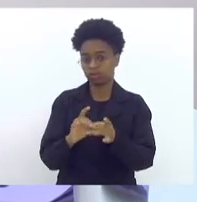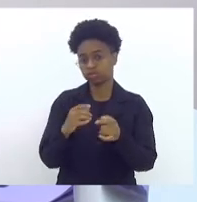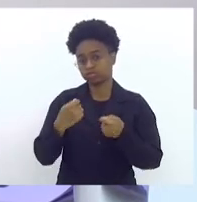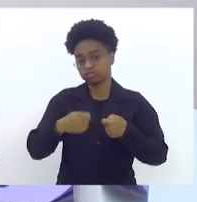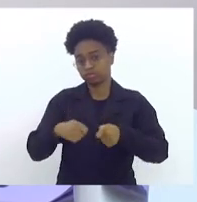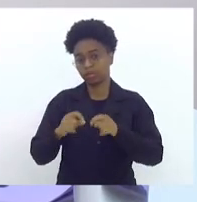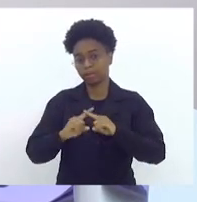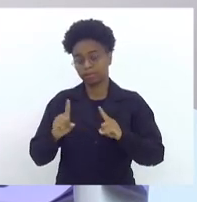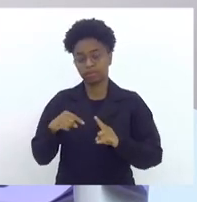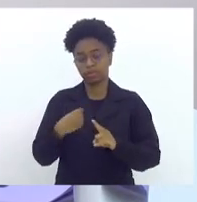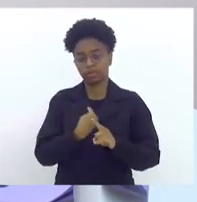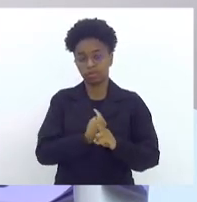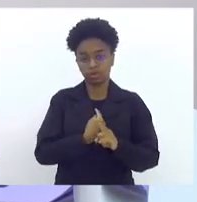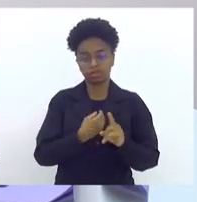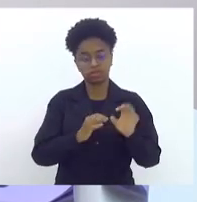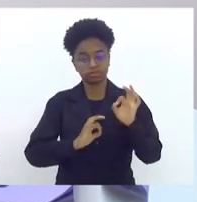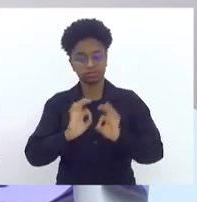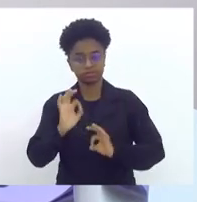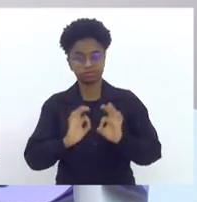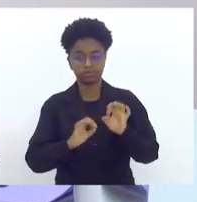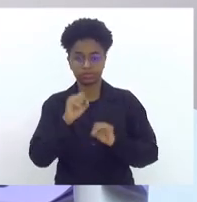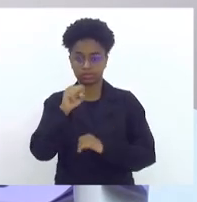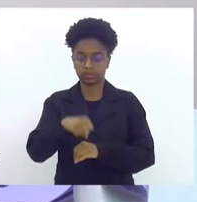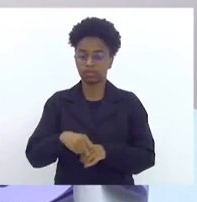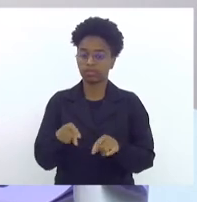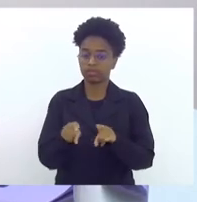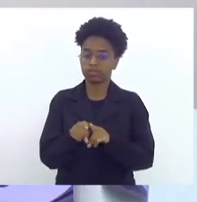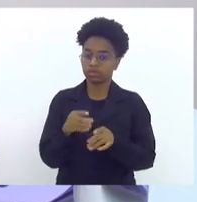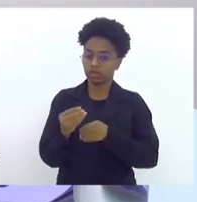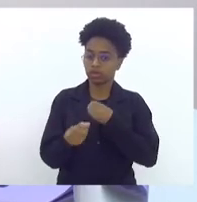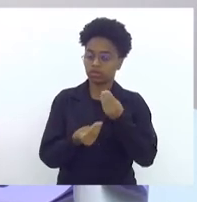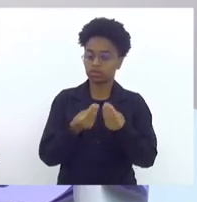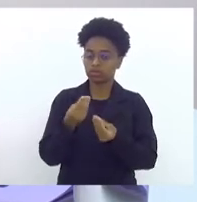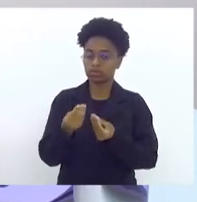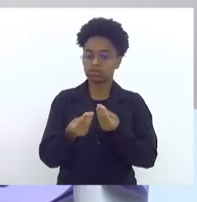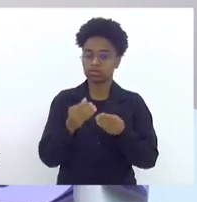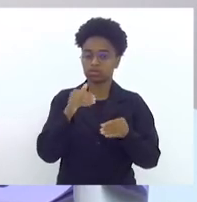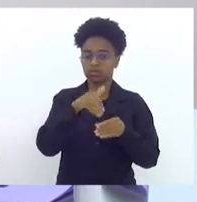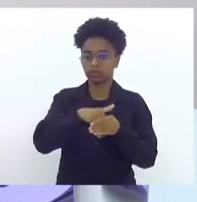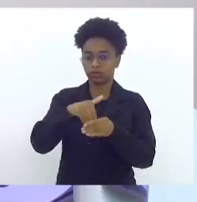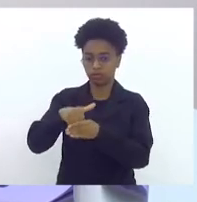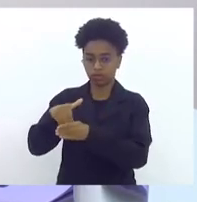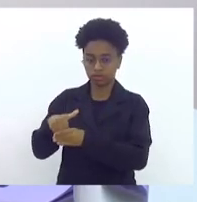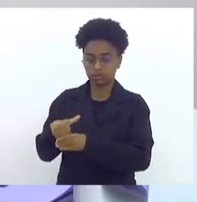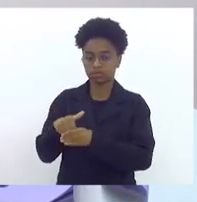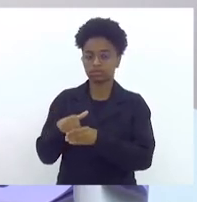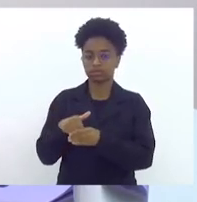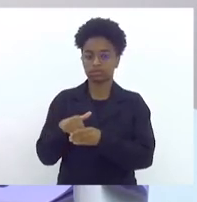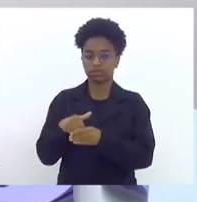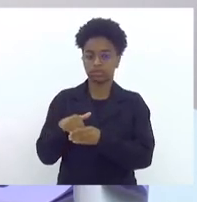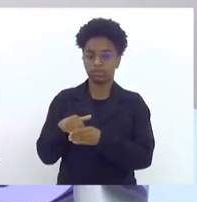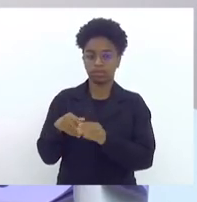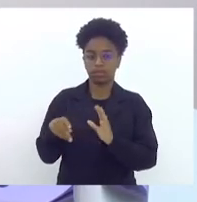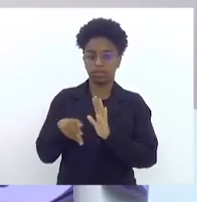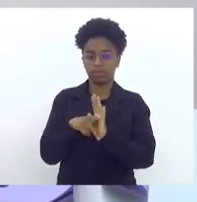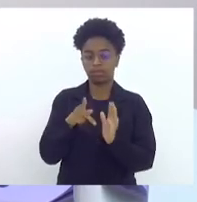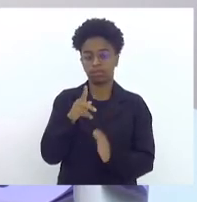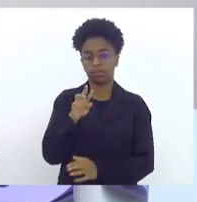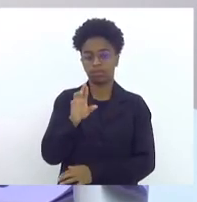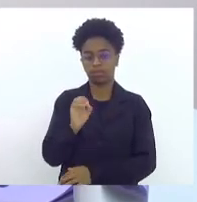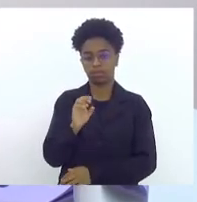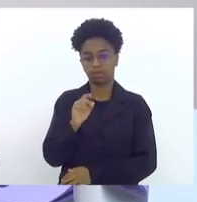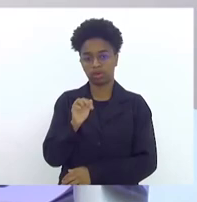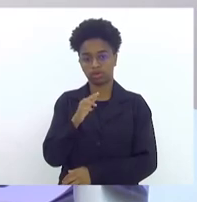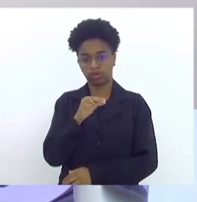pontua da instalação da votação da procuradora da mulher e